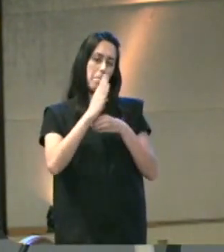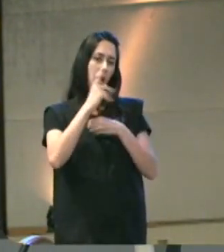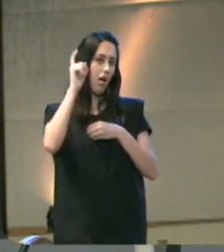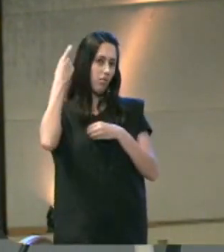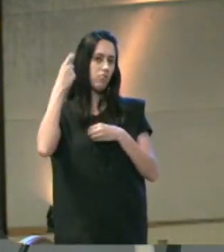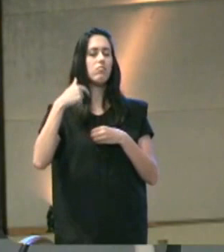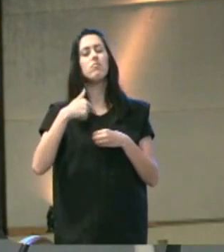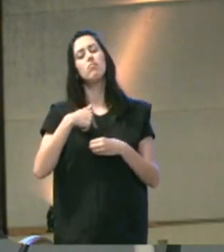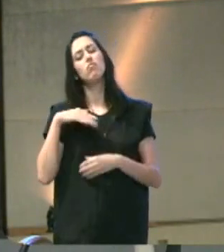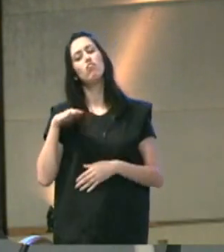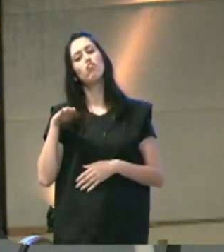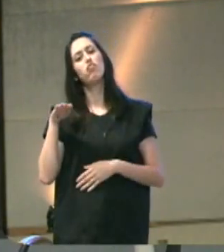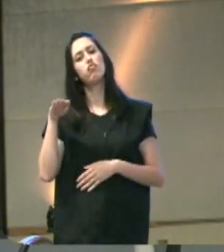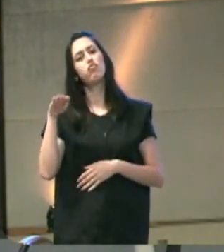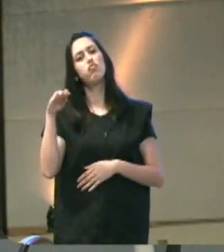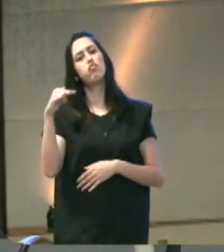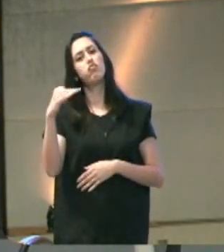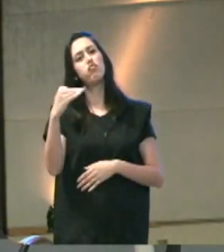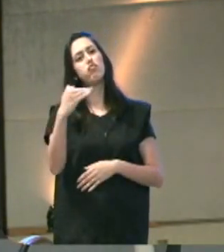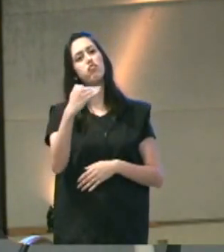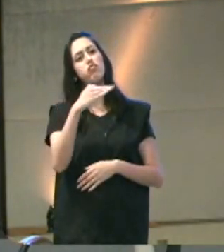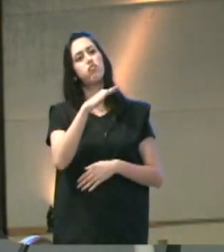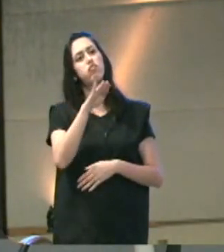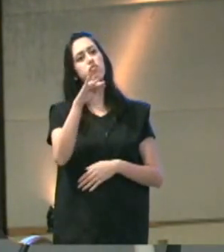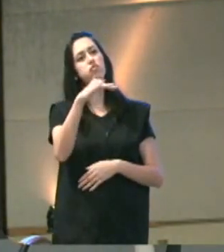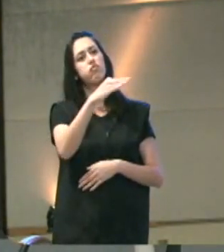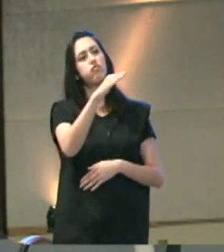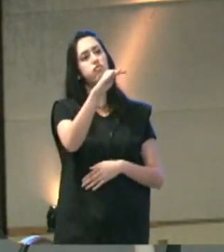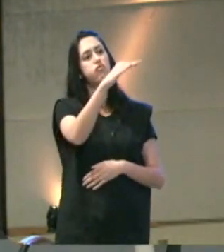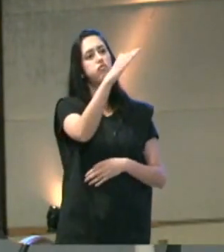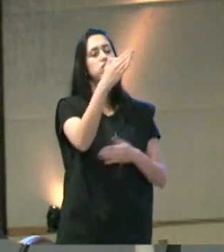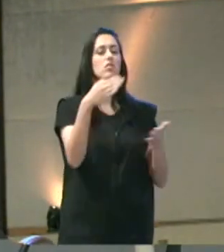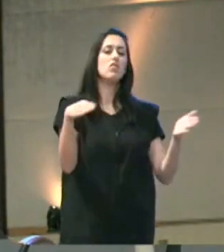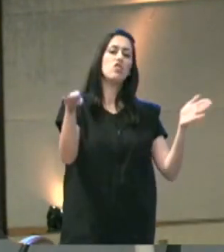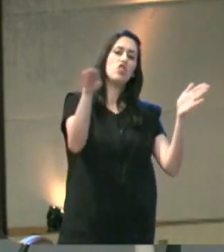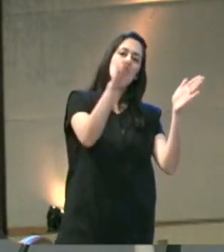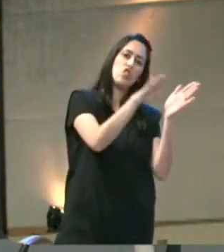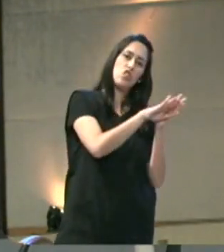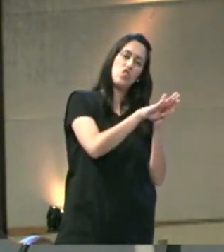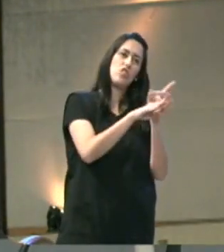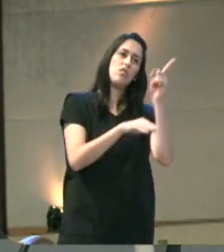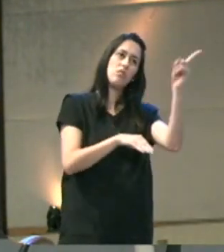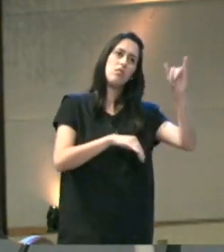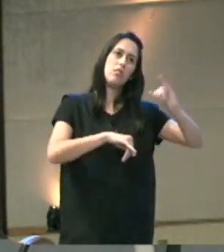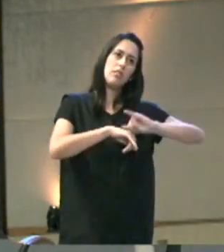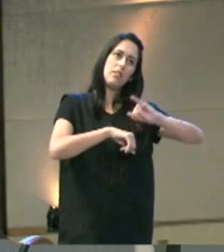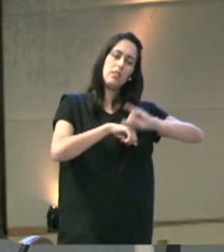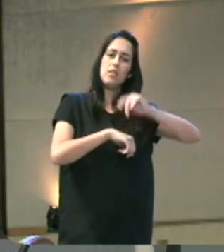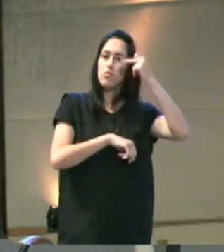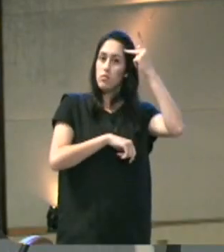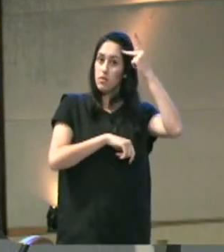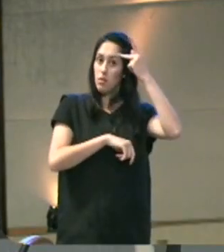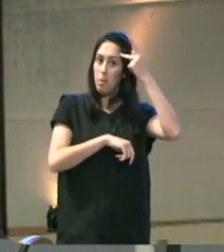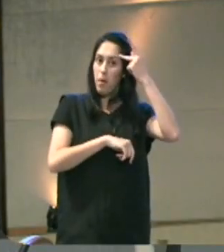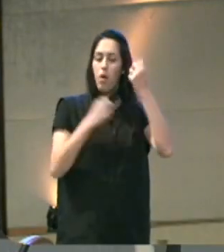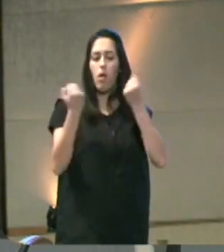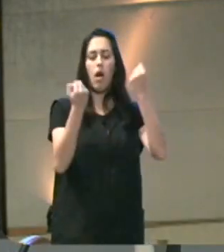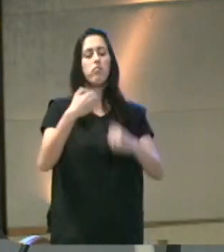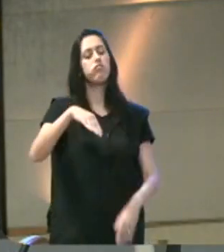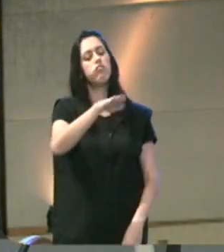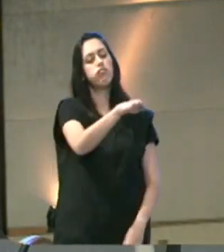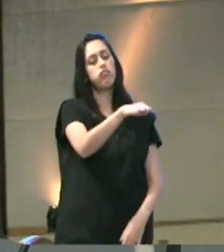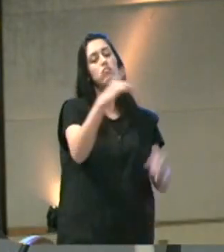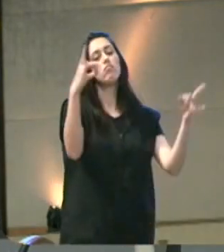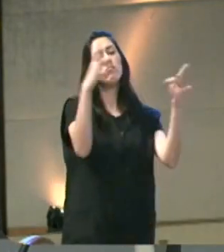o trânsito todo, o rumo todo, chegava até lá o lugar onde eu trabalhava no centro, guardava meu carro no estacionamento e ia